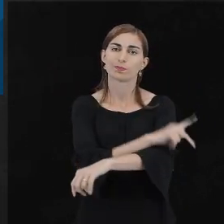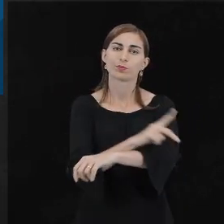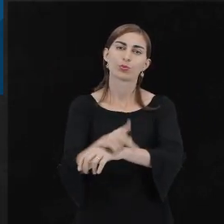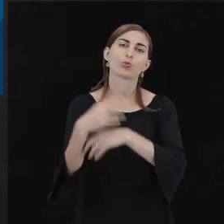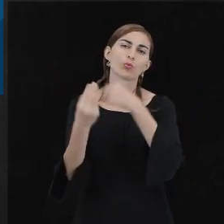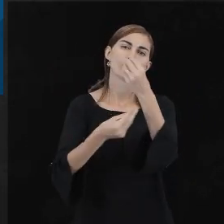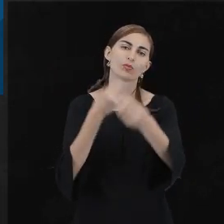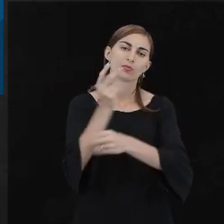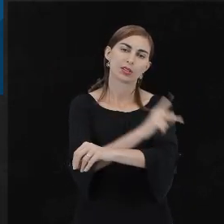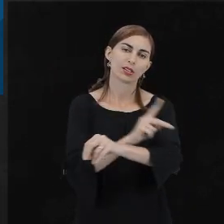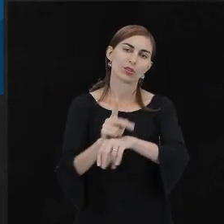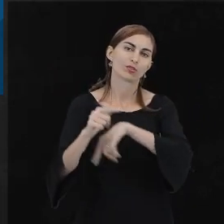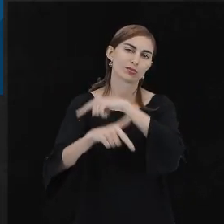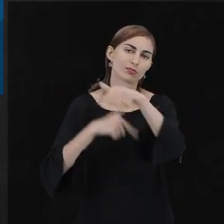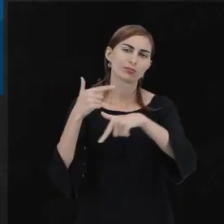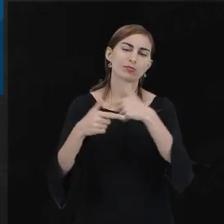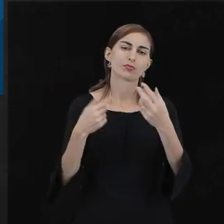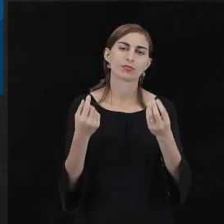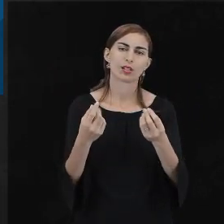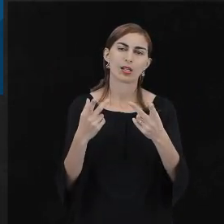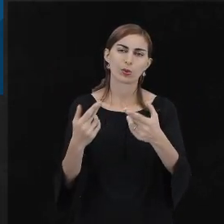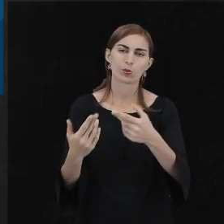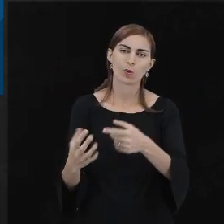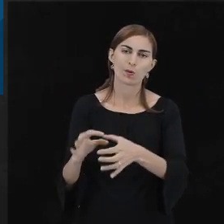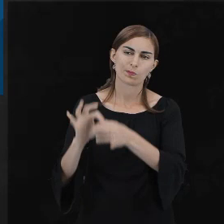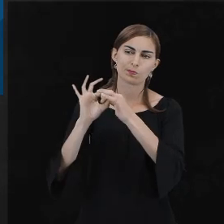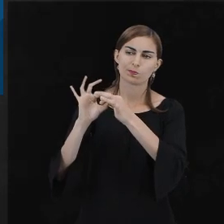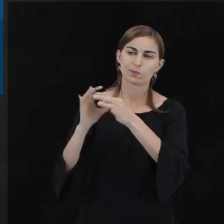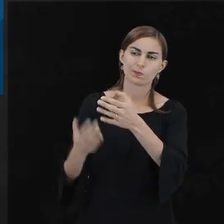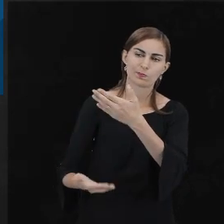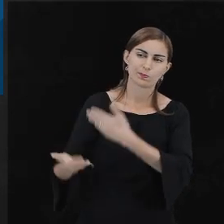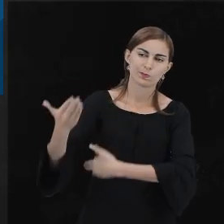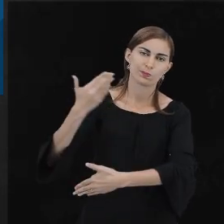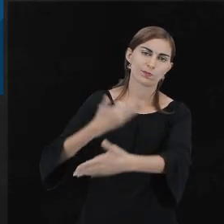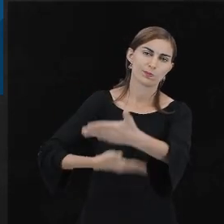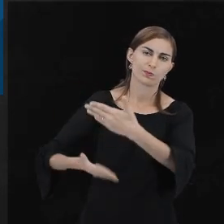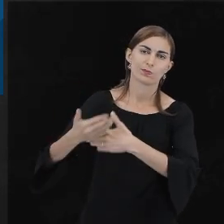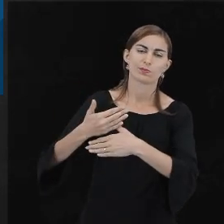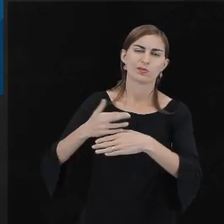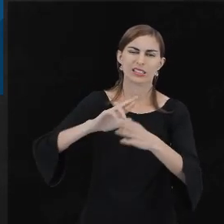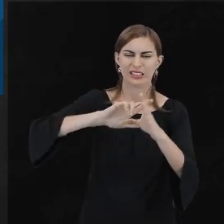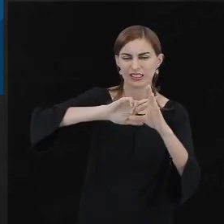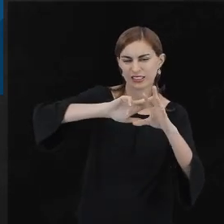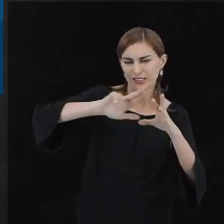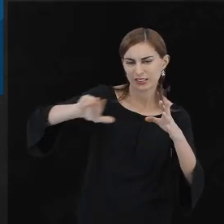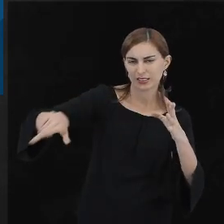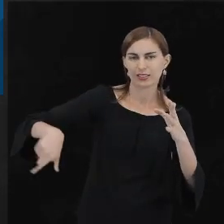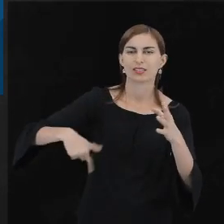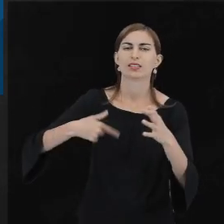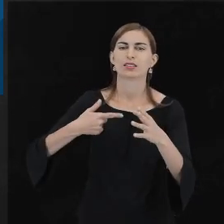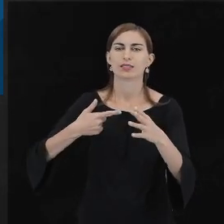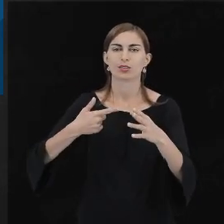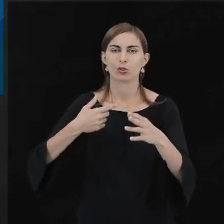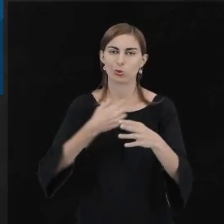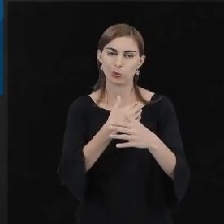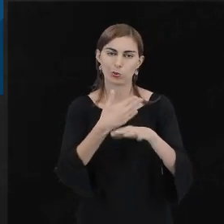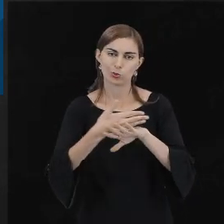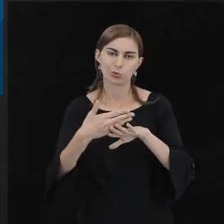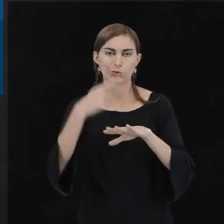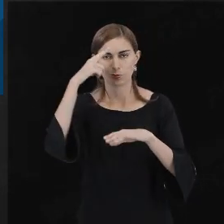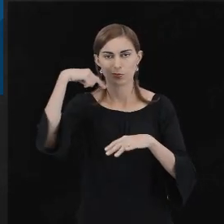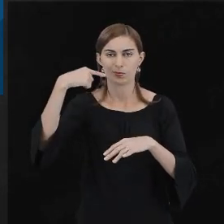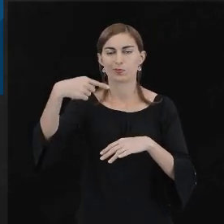esse nosso fazer pedagógico, né? Então, é uma multiplicidade, é uma variedade de circunstâncias